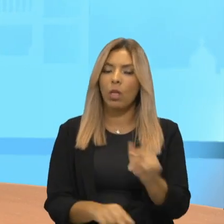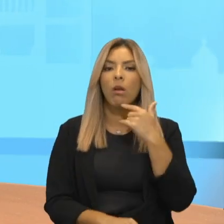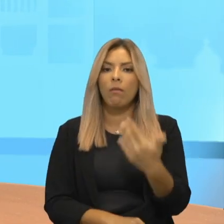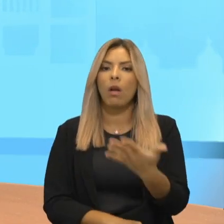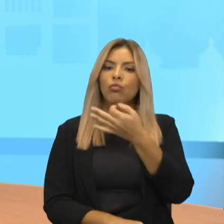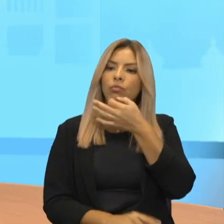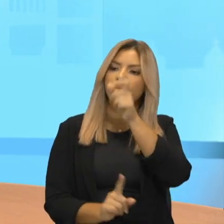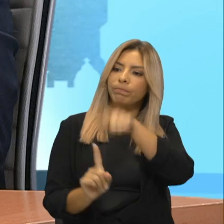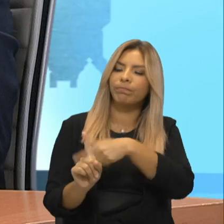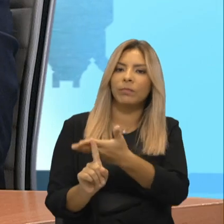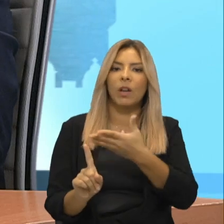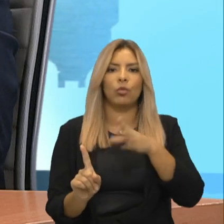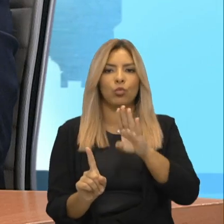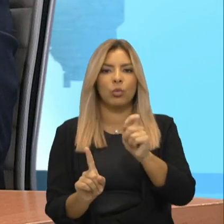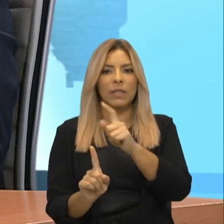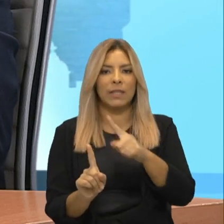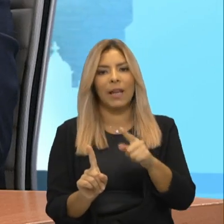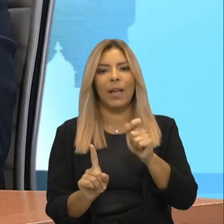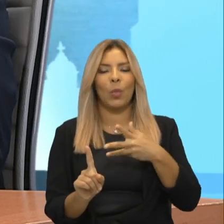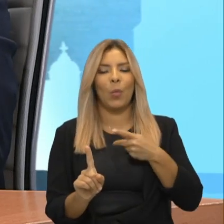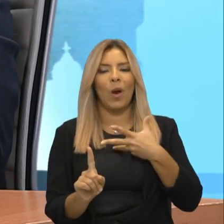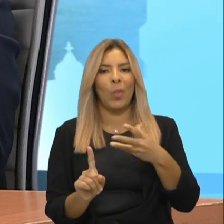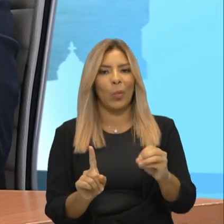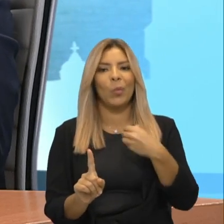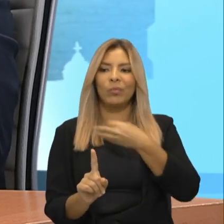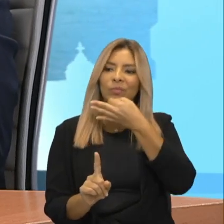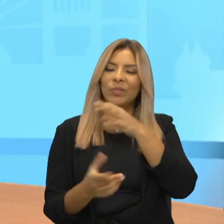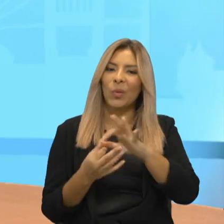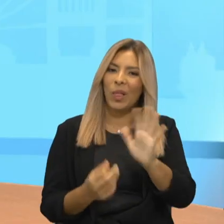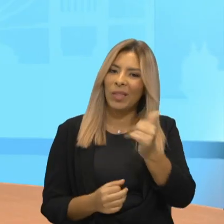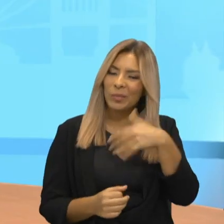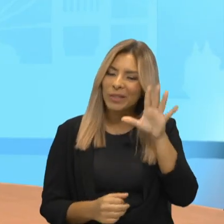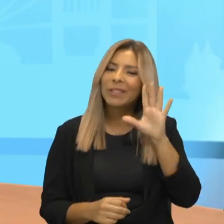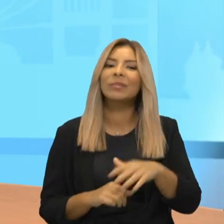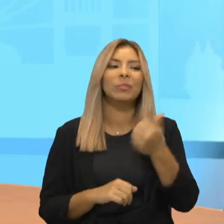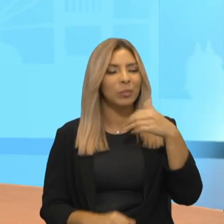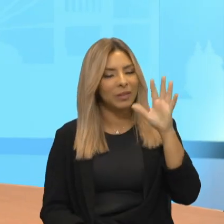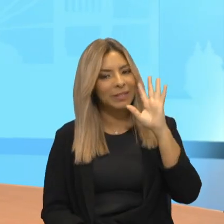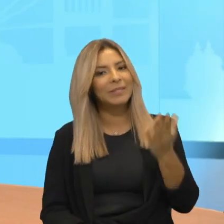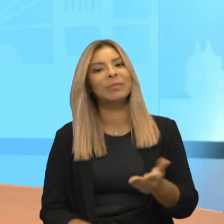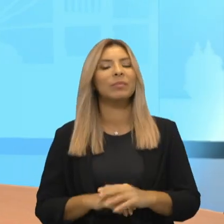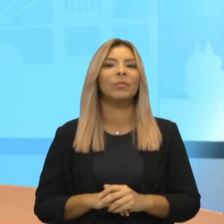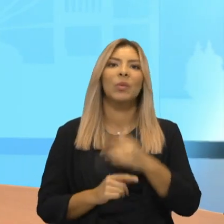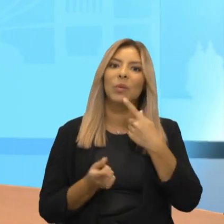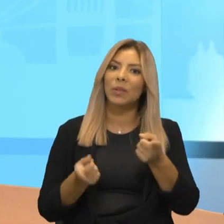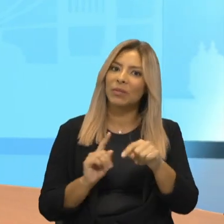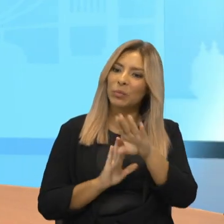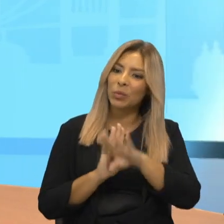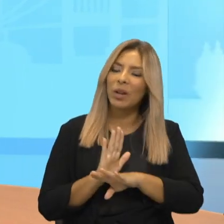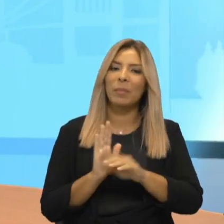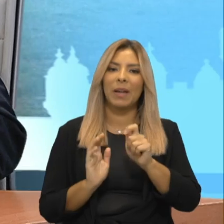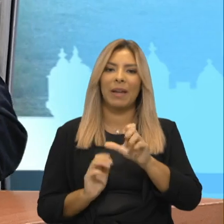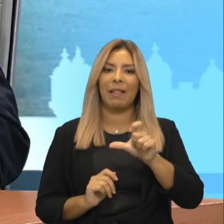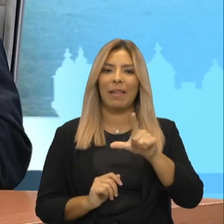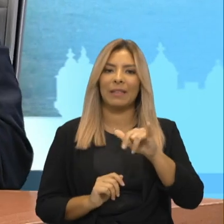fala José Eduardo Franco. Está aqui connosco. Boa tarde, José Eduardo. Boa tarde. Estás uma vez mais aqui no programa Eclésia.